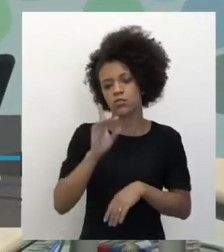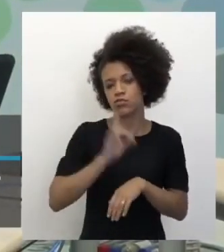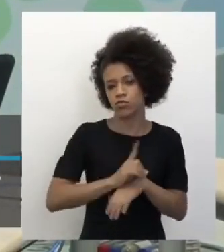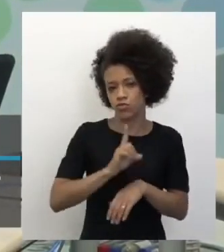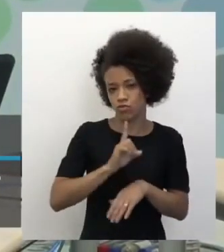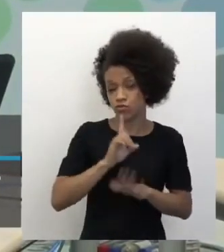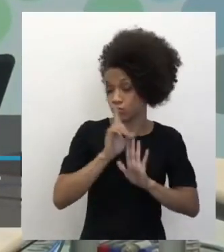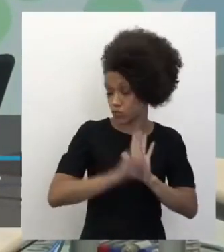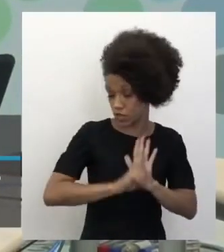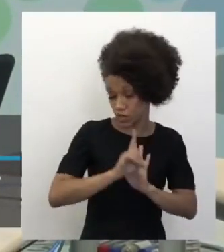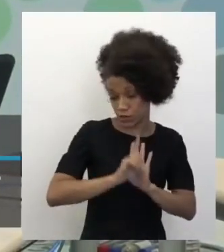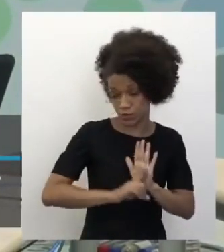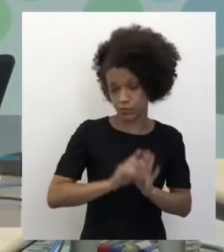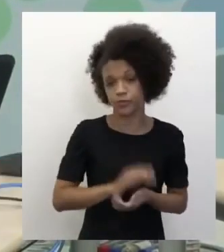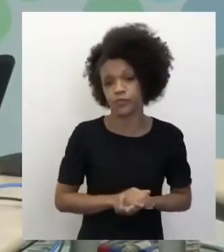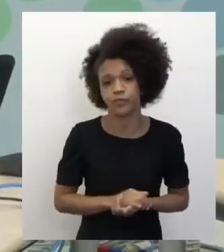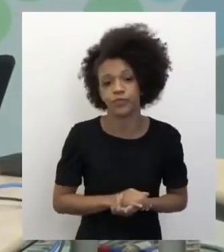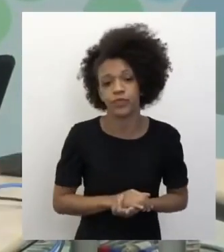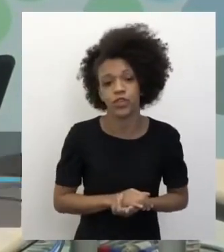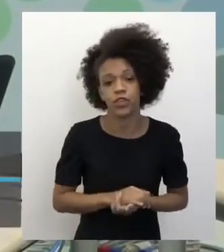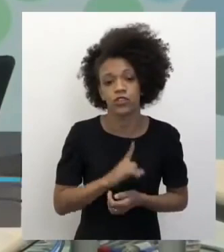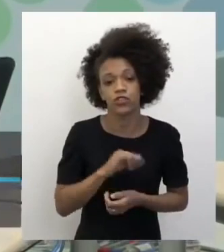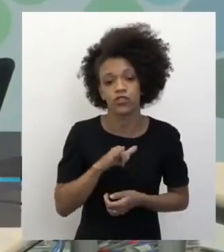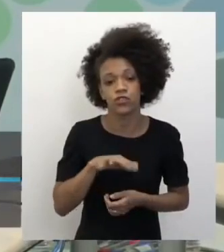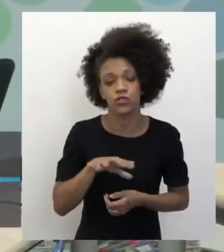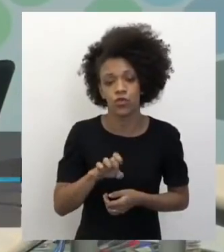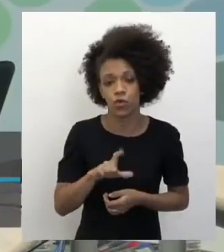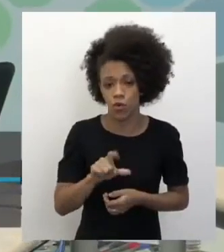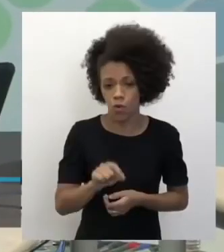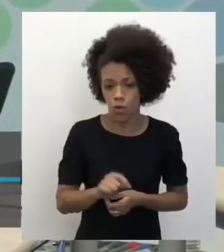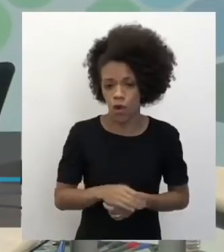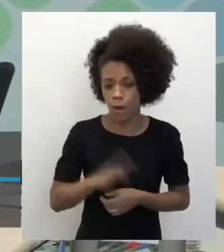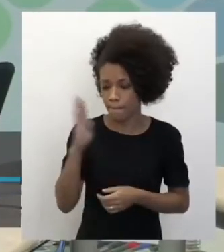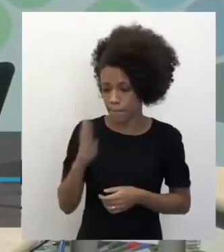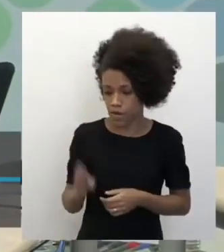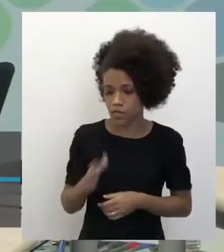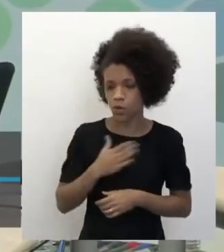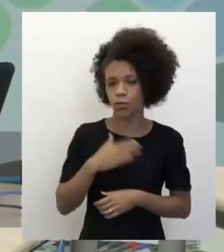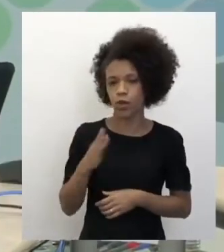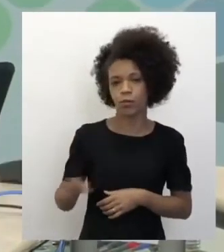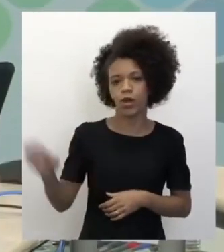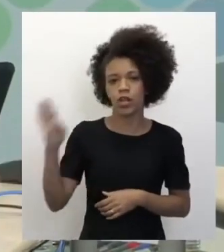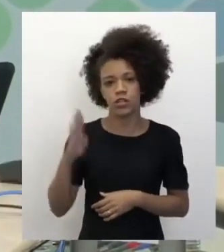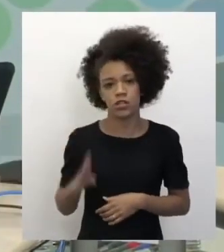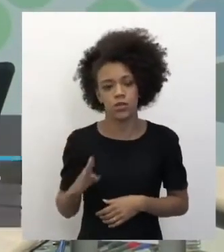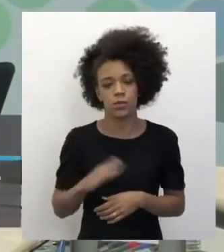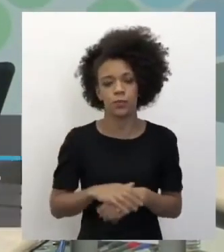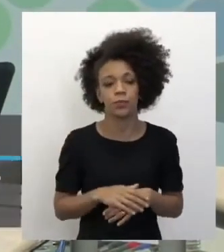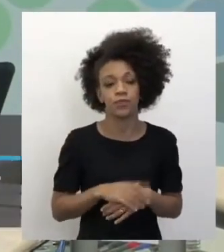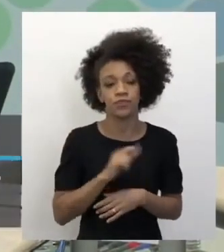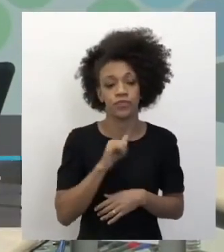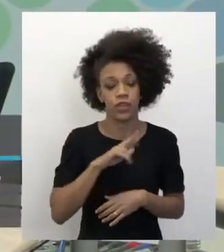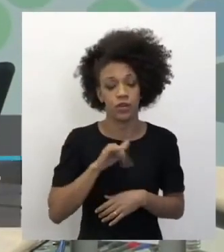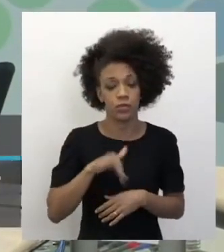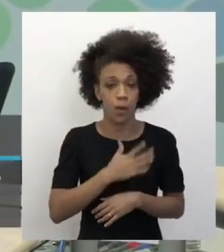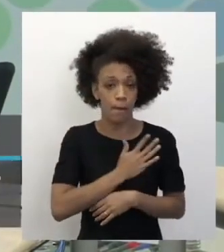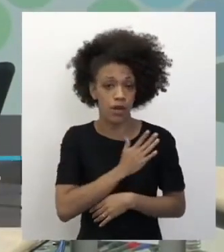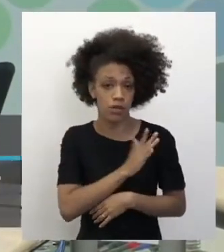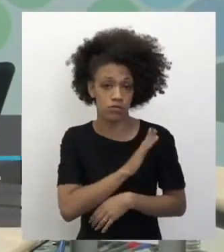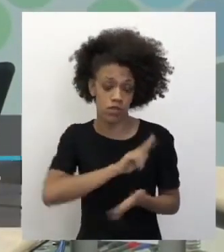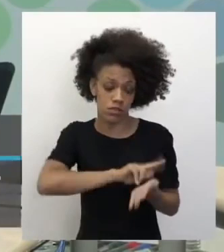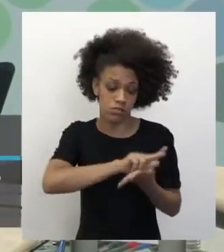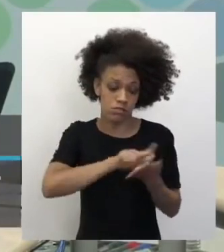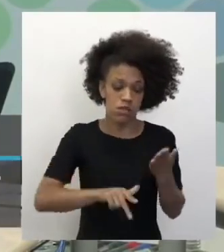seus direitos? Diogo Matos colocou Brasil, meu Brasil. Brasil, meu Brasil? Gabriela, preconceito e